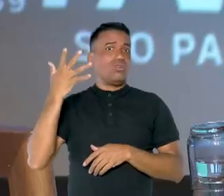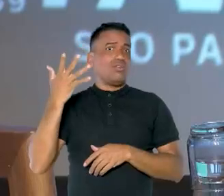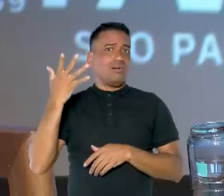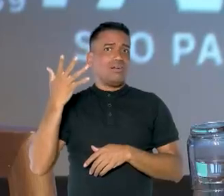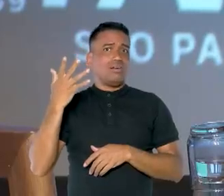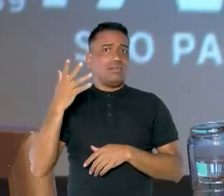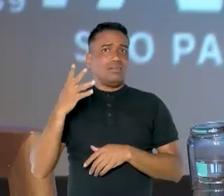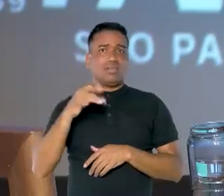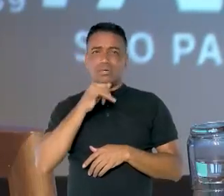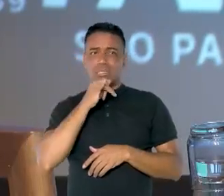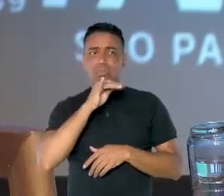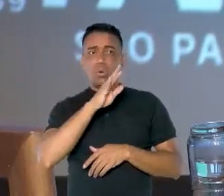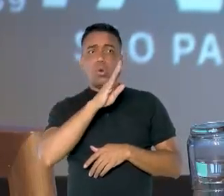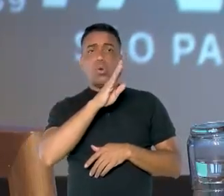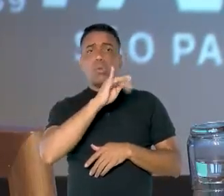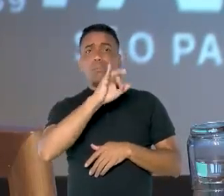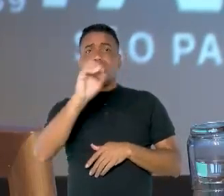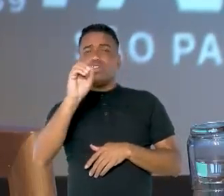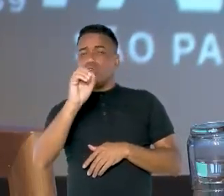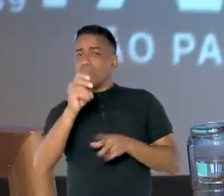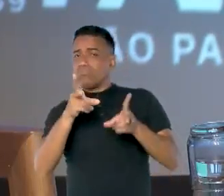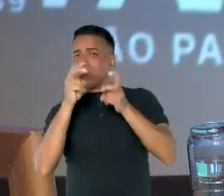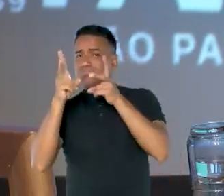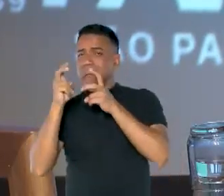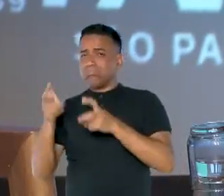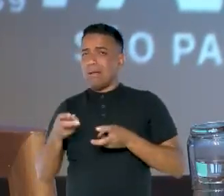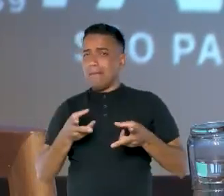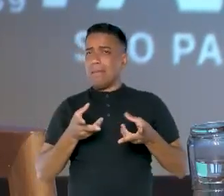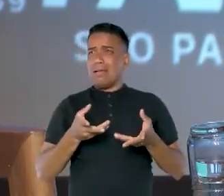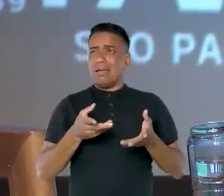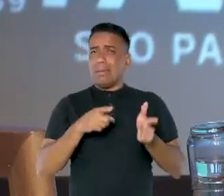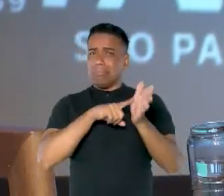bioprospectar a Amazônia em busca de